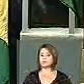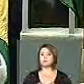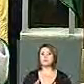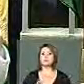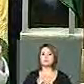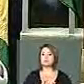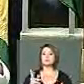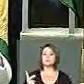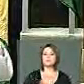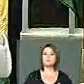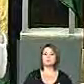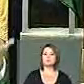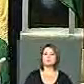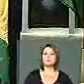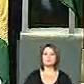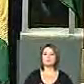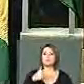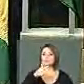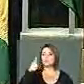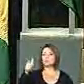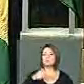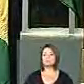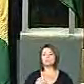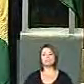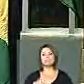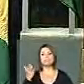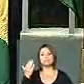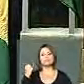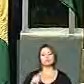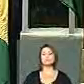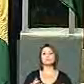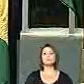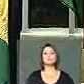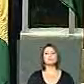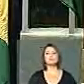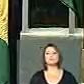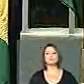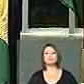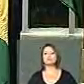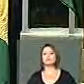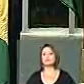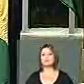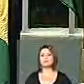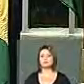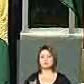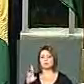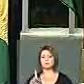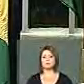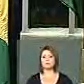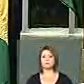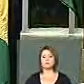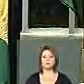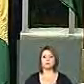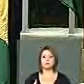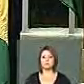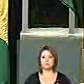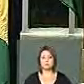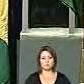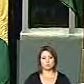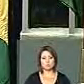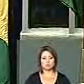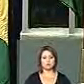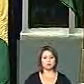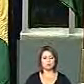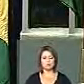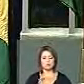do que ocorreu em outros períodos históricos, o Estado Democrático de Direito que emergiu da